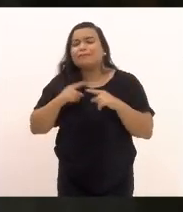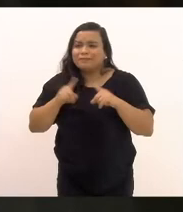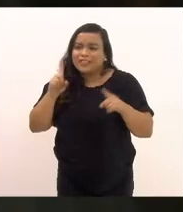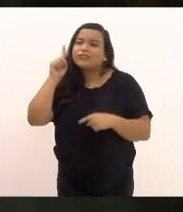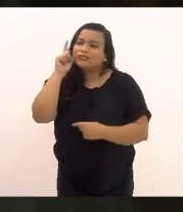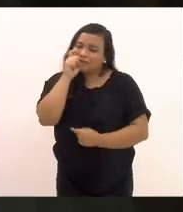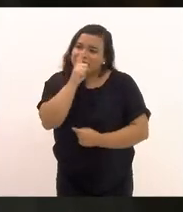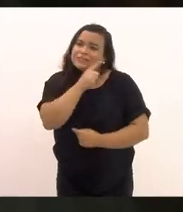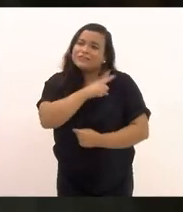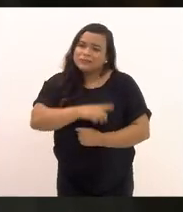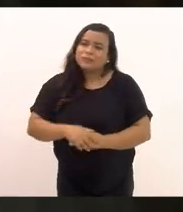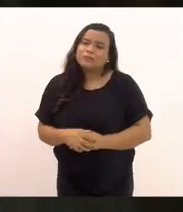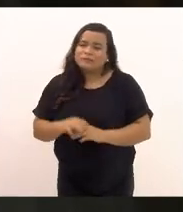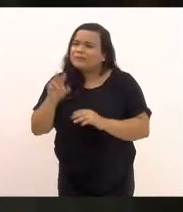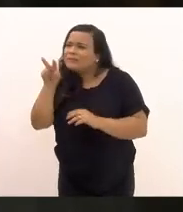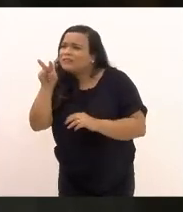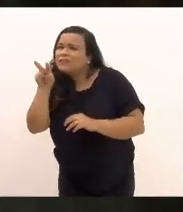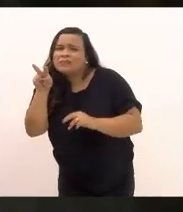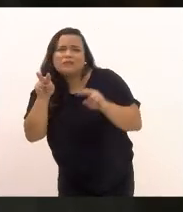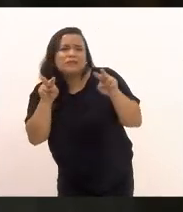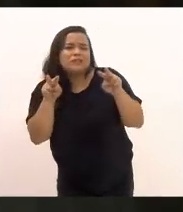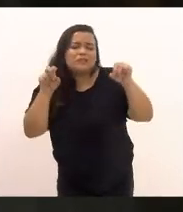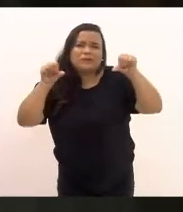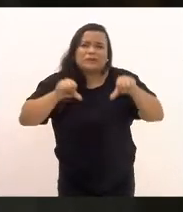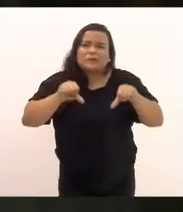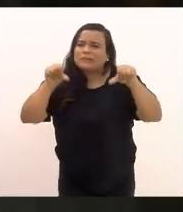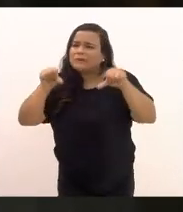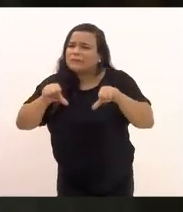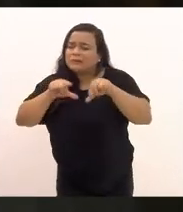difícil. Eu não consigo